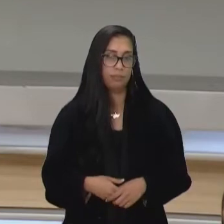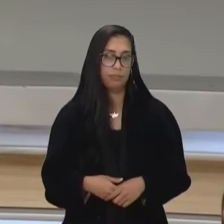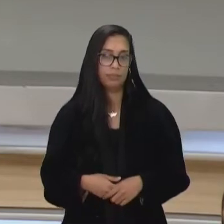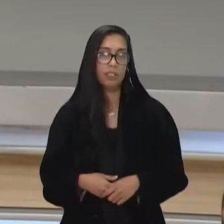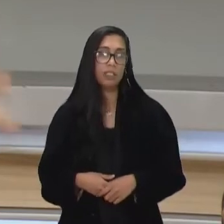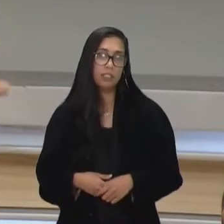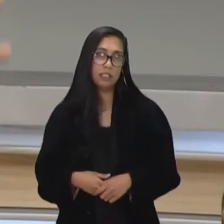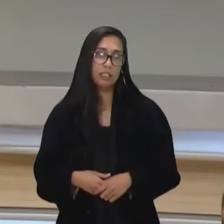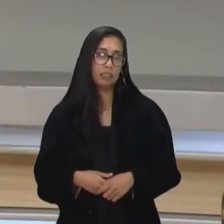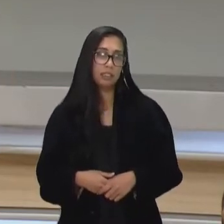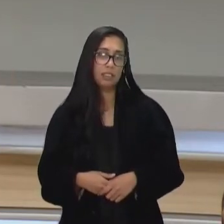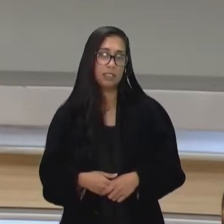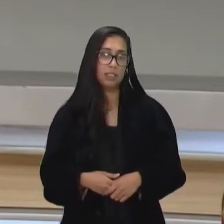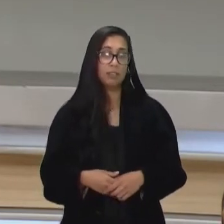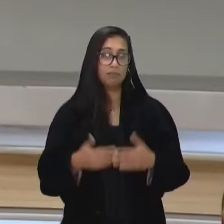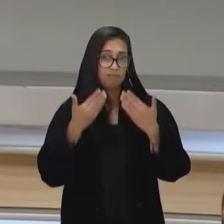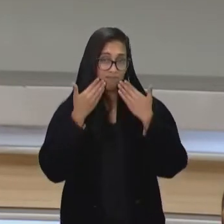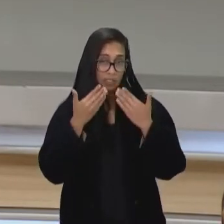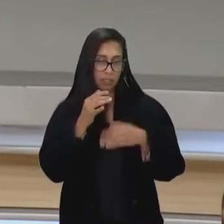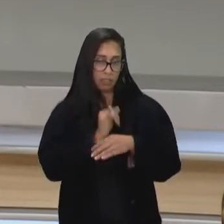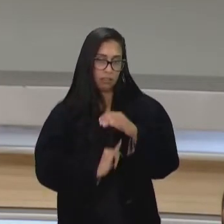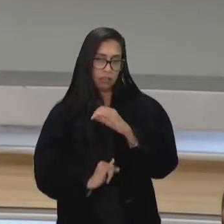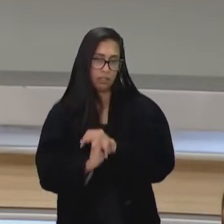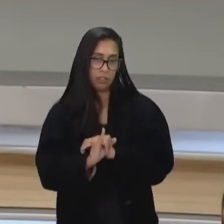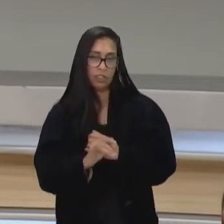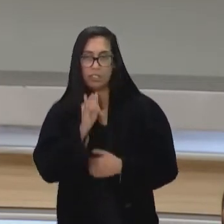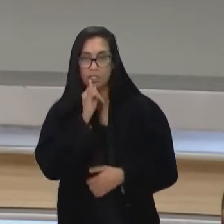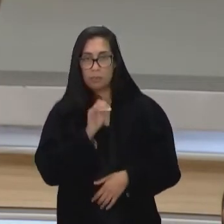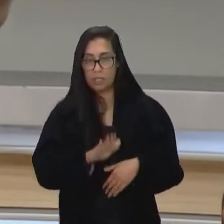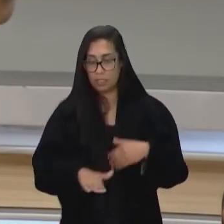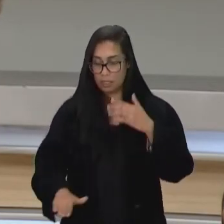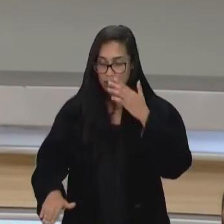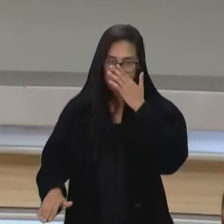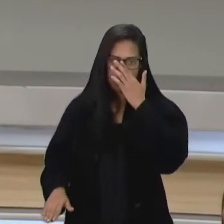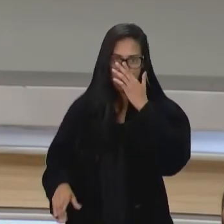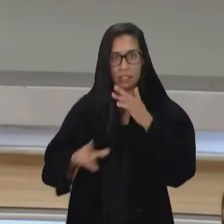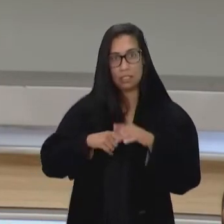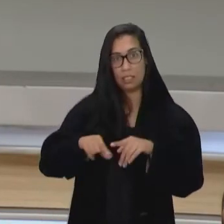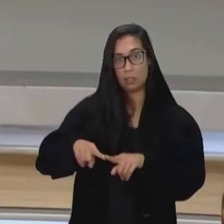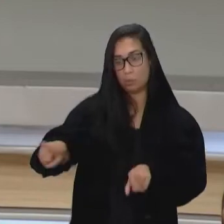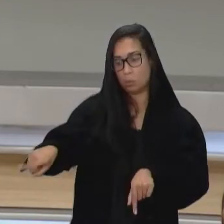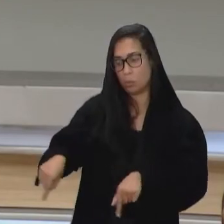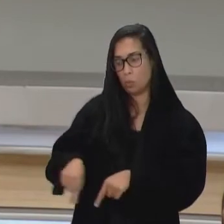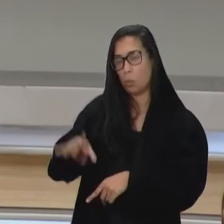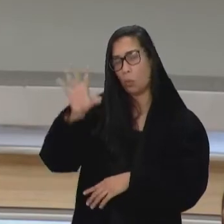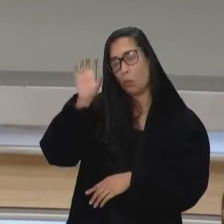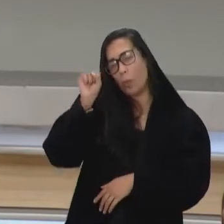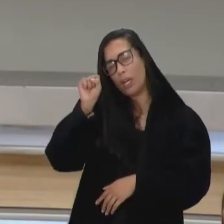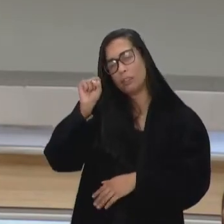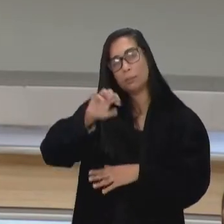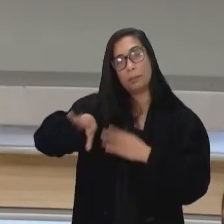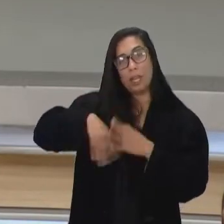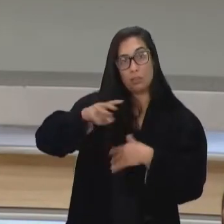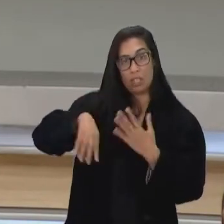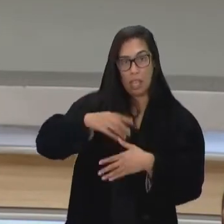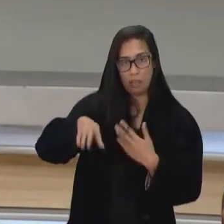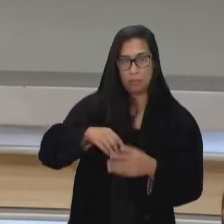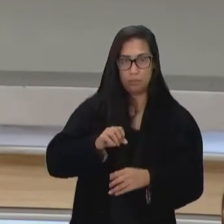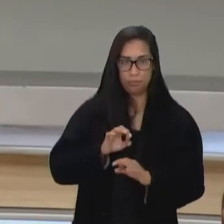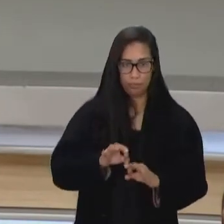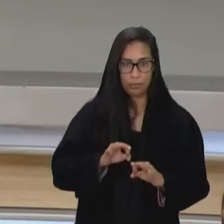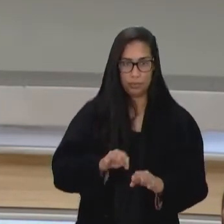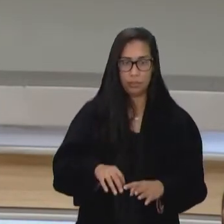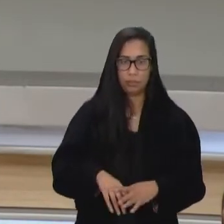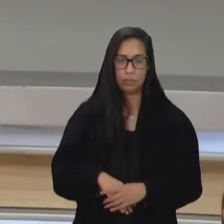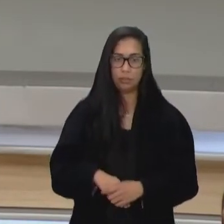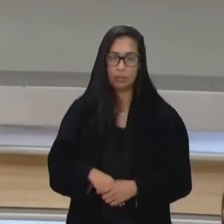vi na internet, que é, por exemplo, assim, ó, você tem uma criança, a criança tem o quarto bagunçado, que é normal. A criança está lá com o quarto